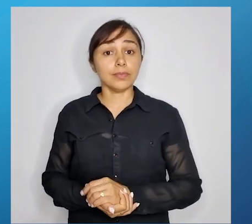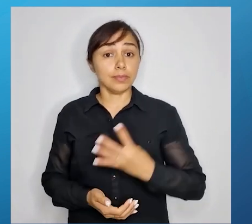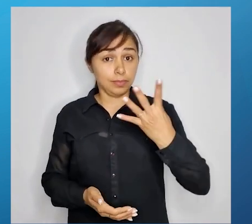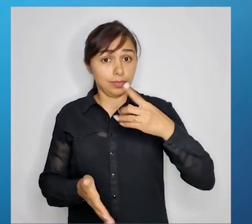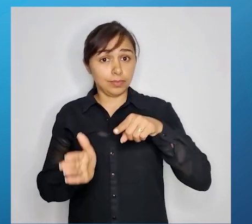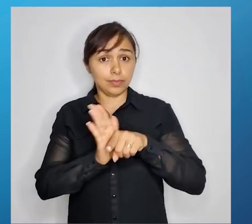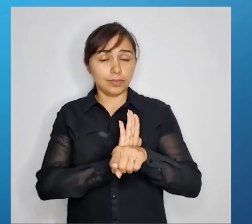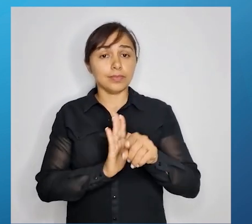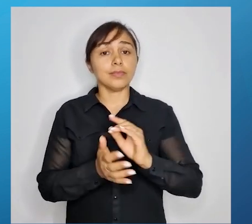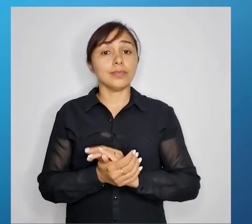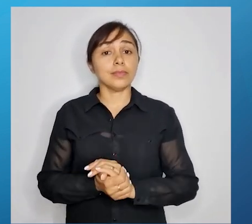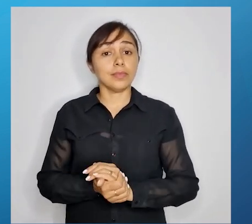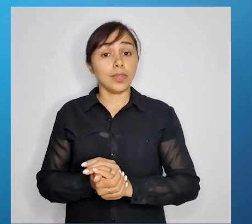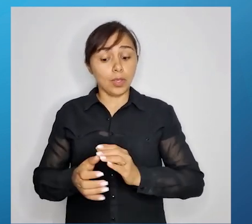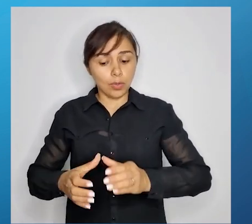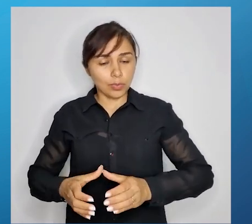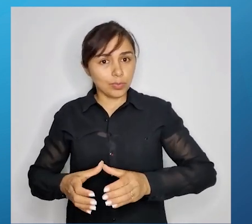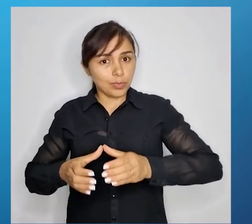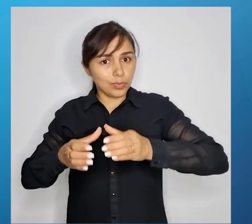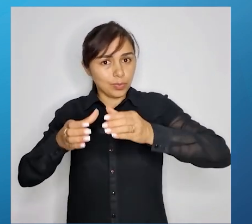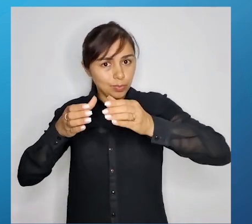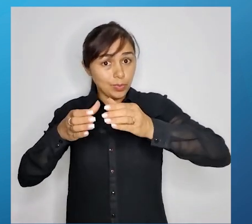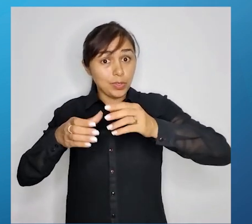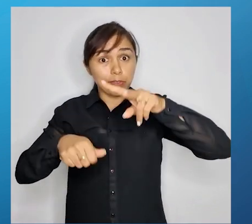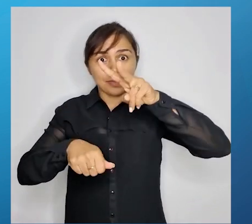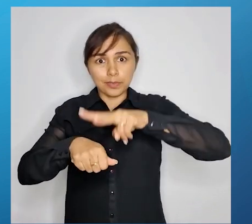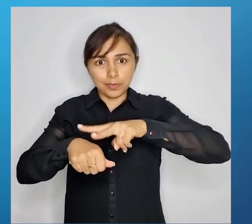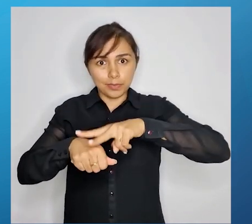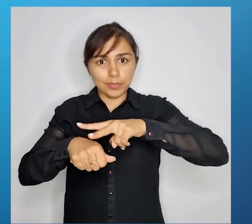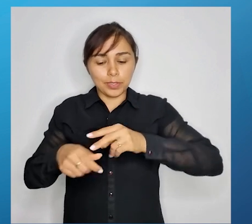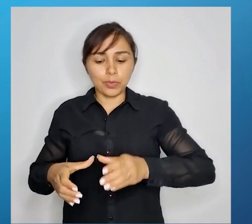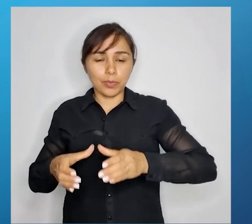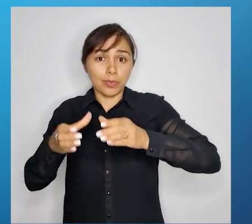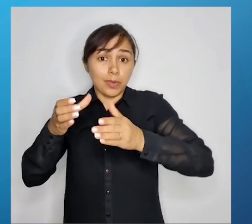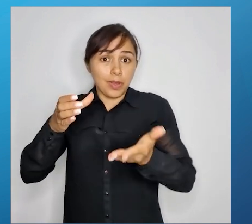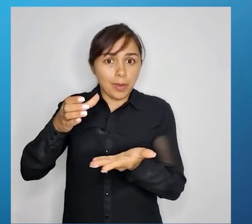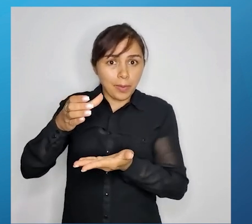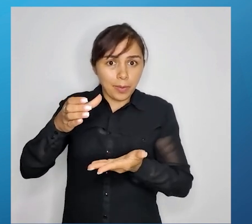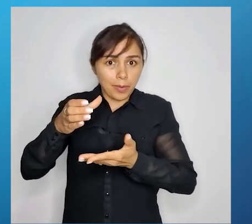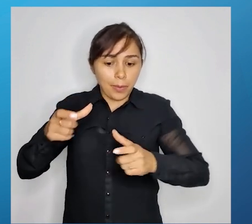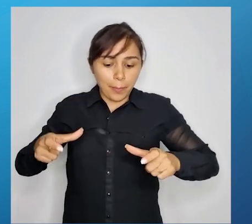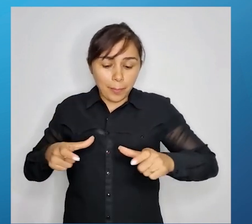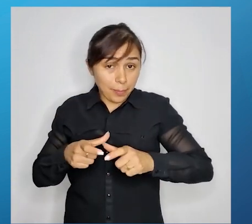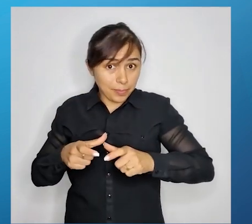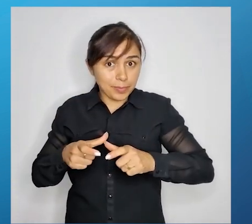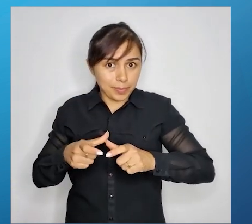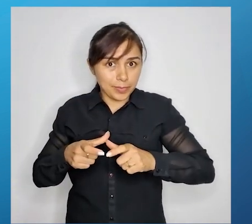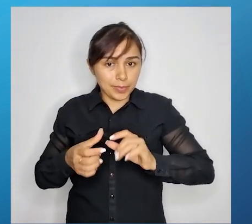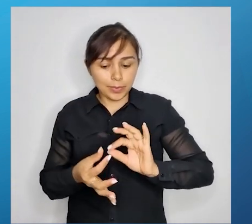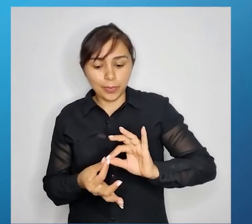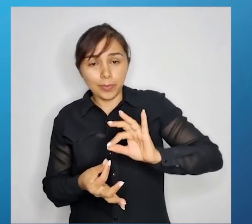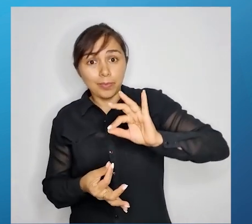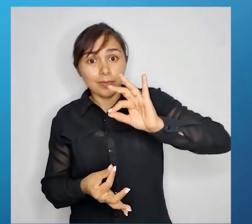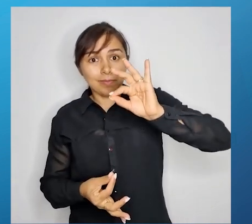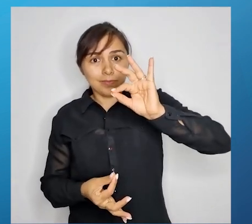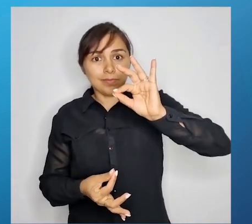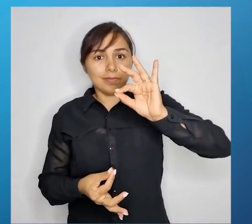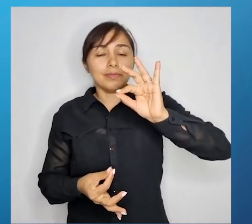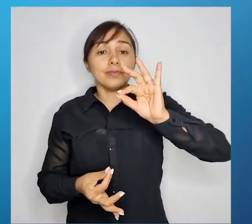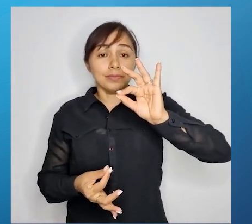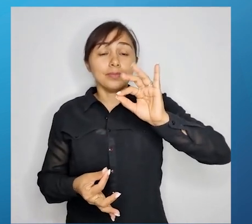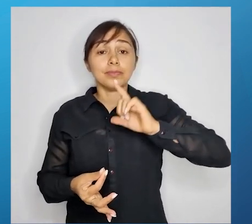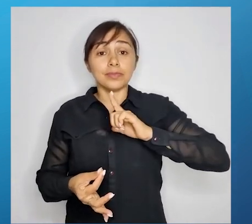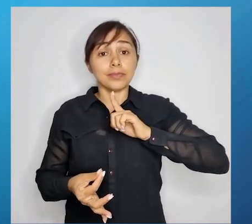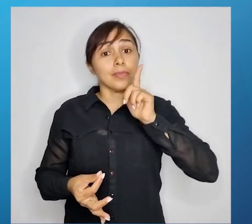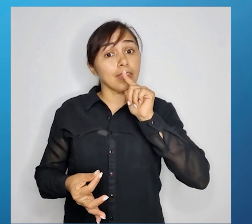4. Um recipiente cilíndrico de vidro tem área da base relativamente pequena, se comparada à sua altura. Ele